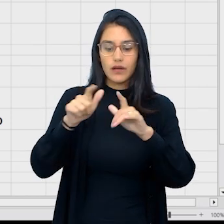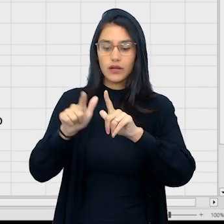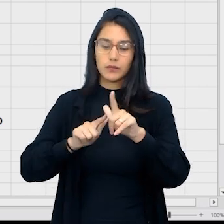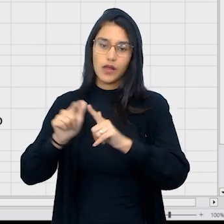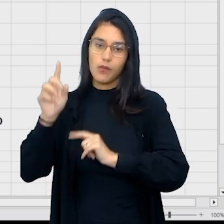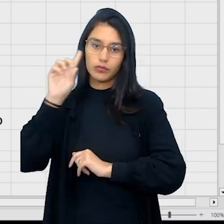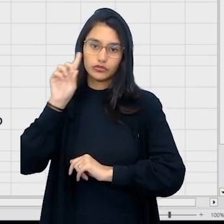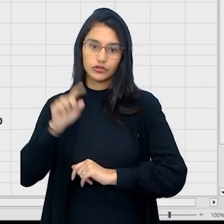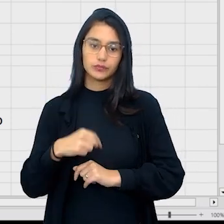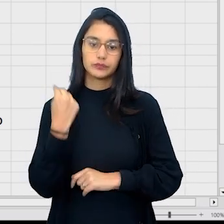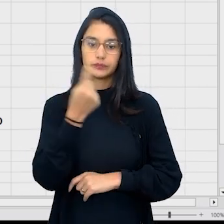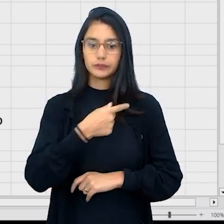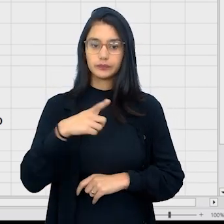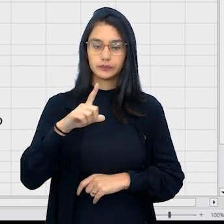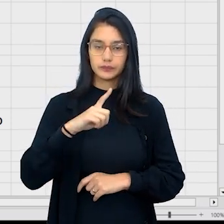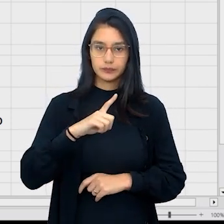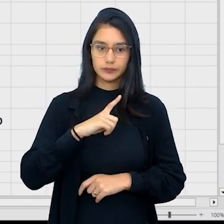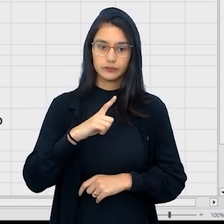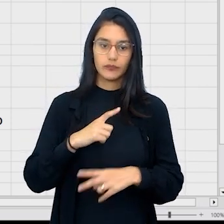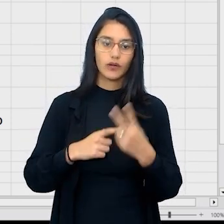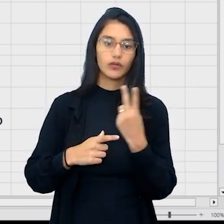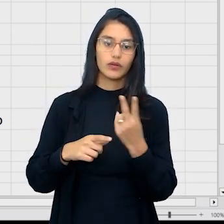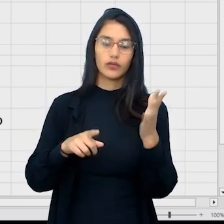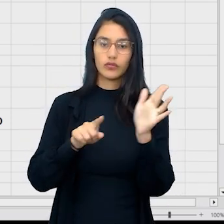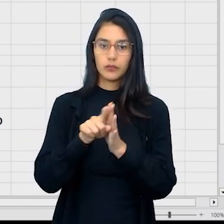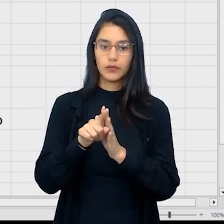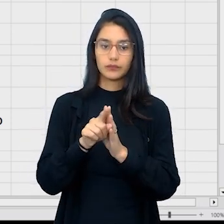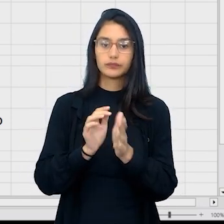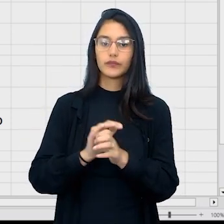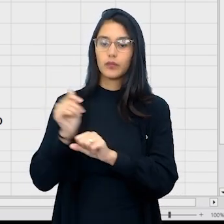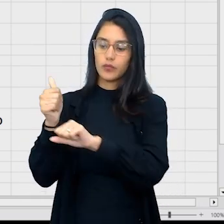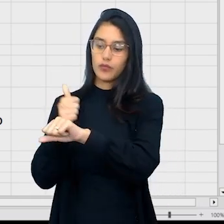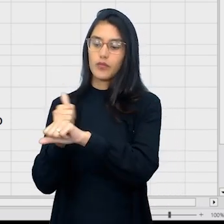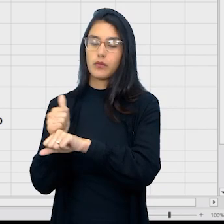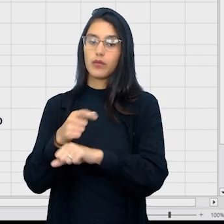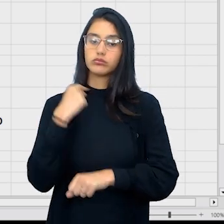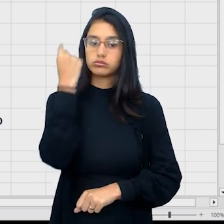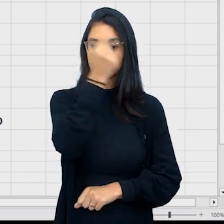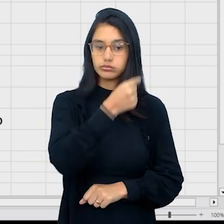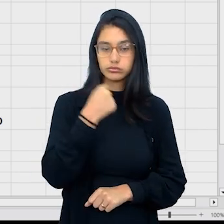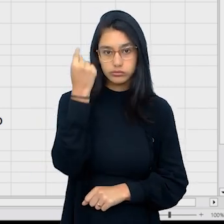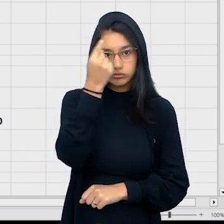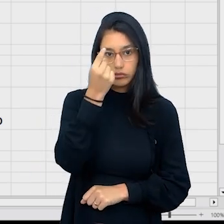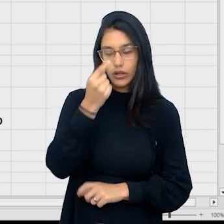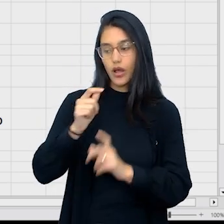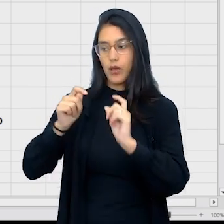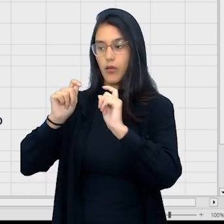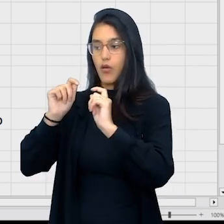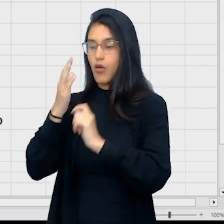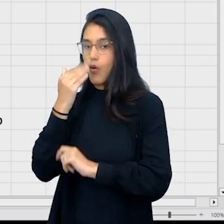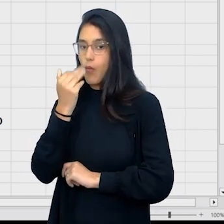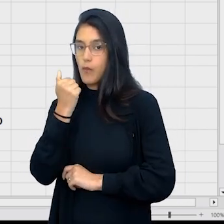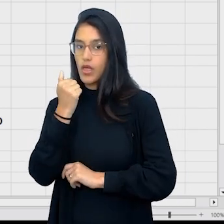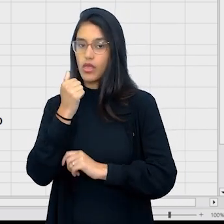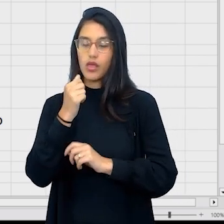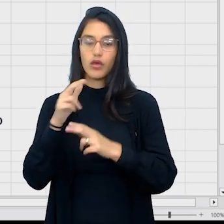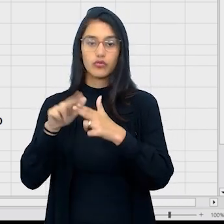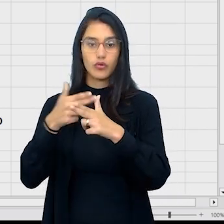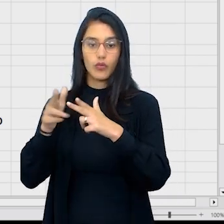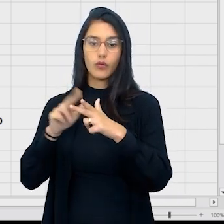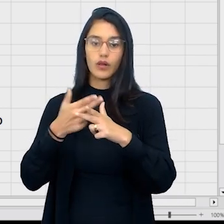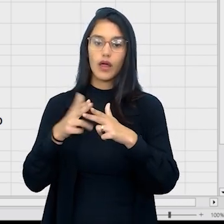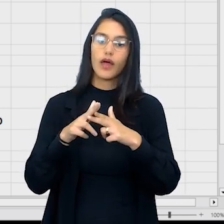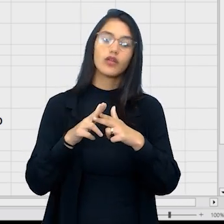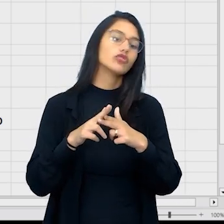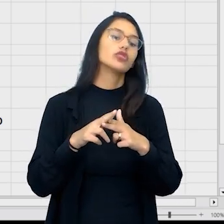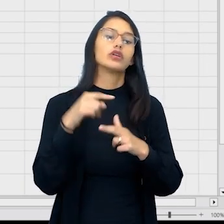dia? Então, a gente tem aí 2 questionamentos. Funcionário e hora e bombom e hora. Sim. Eu já